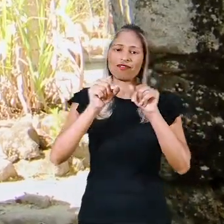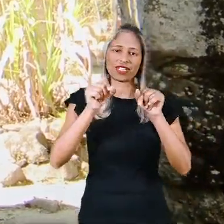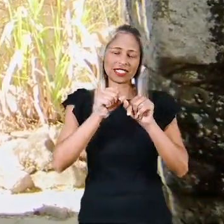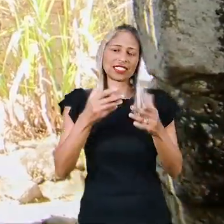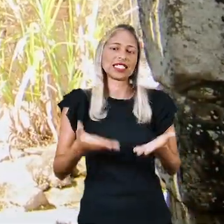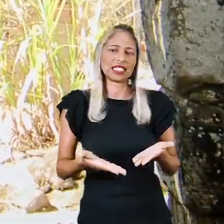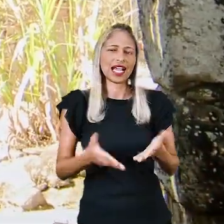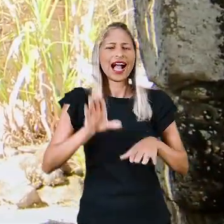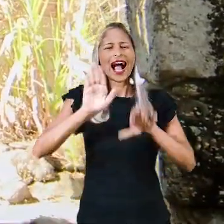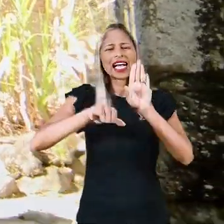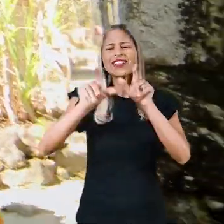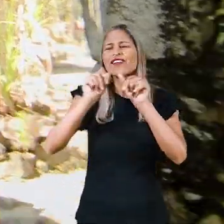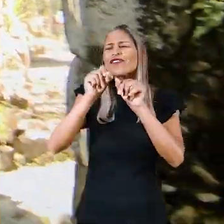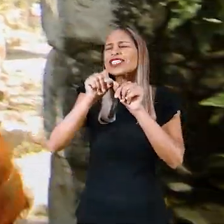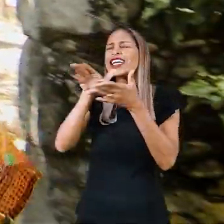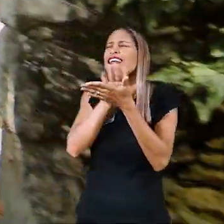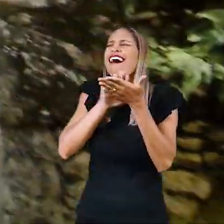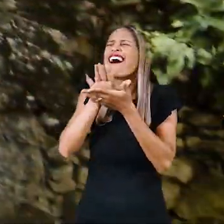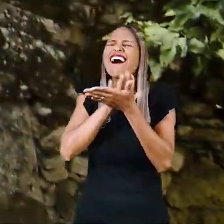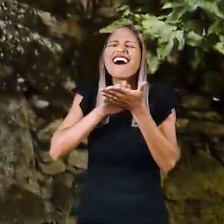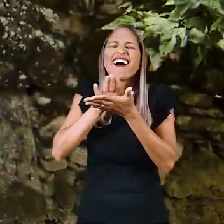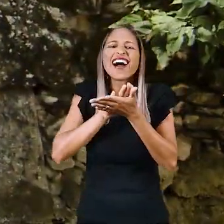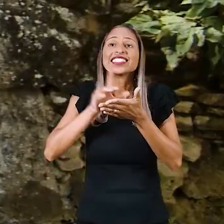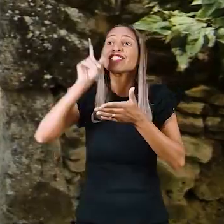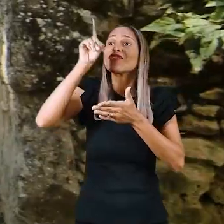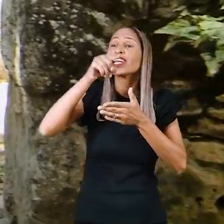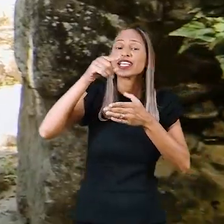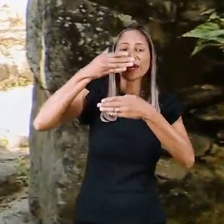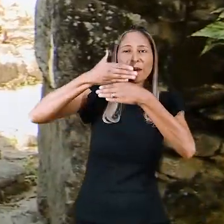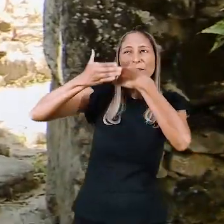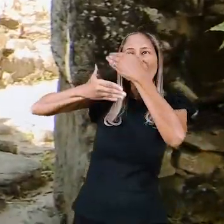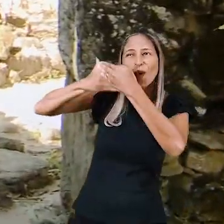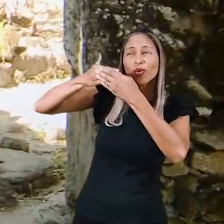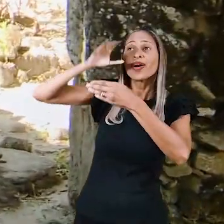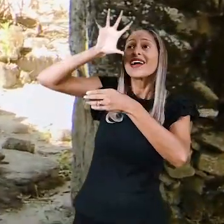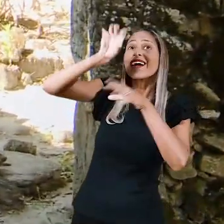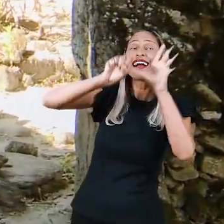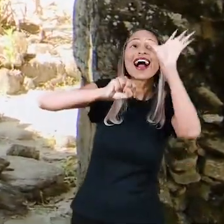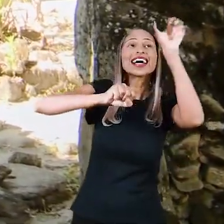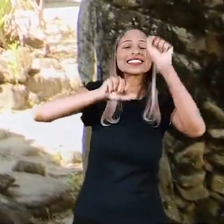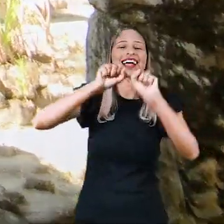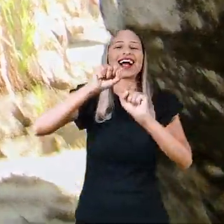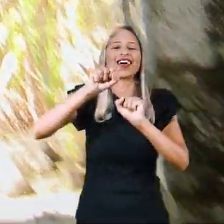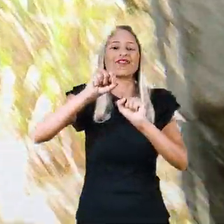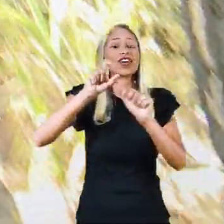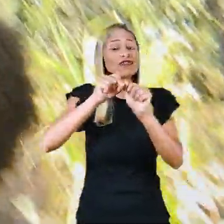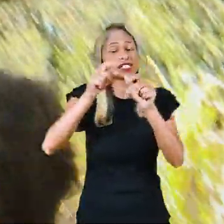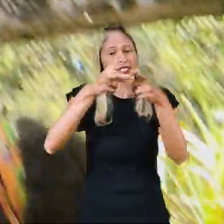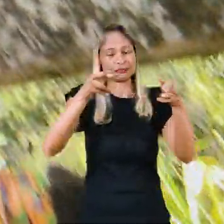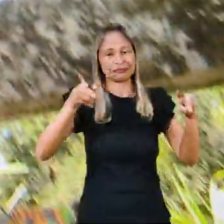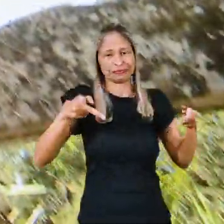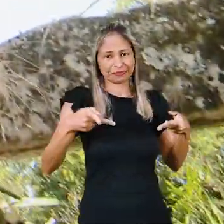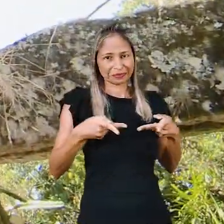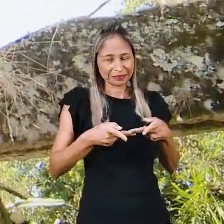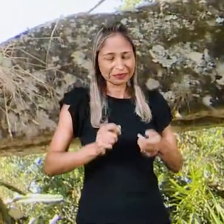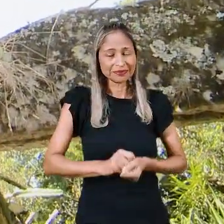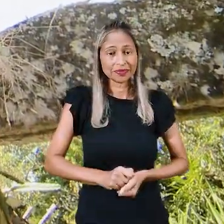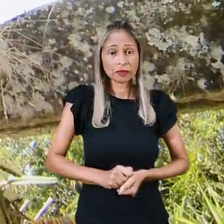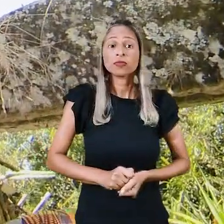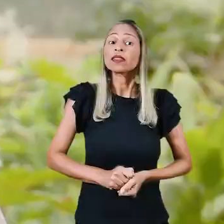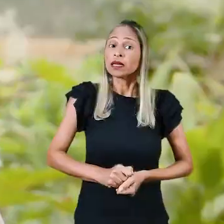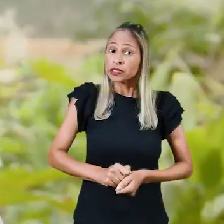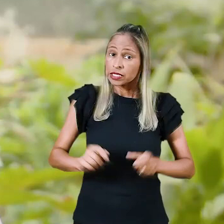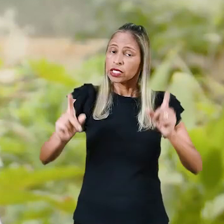faziam aqui. Às vezes não tinha nada para fazer, né? Vinha aqui nos muros e catava saborosa e fazia os pratos. Uma